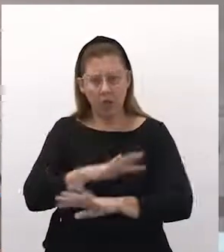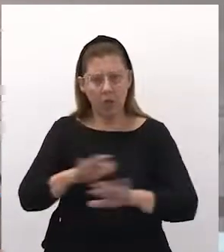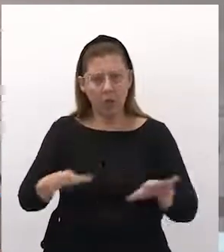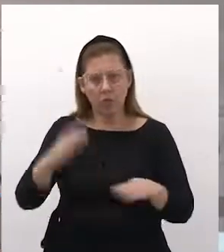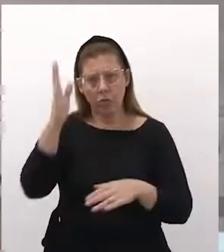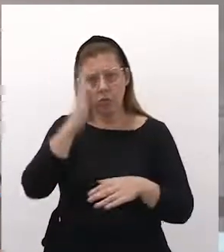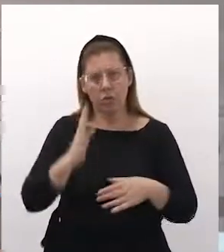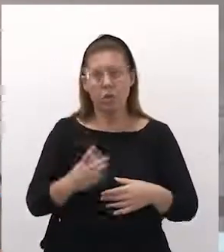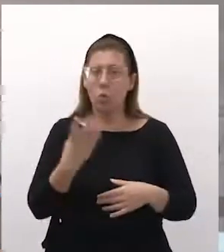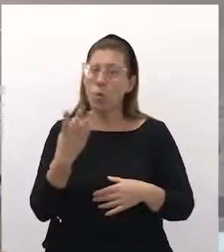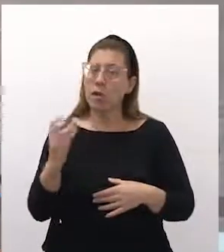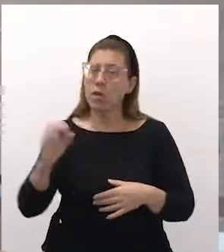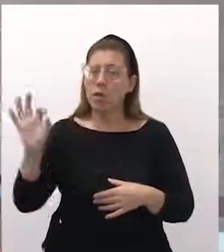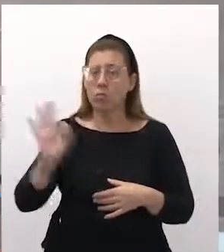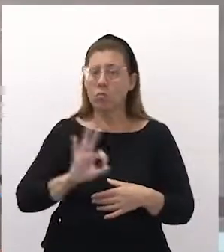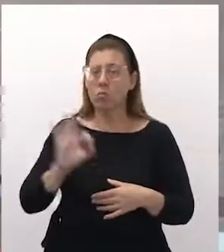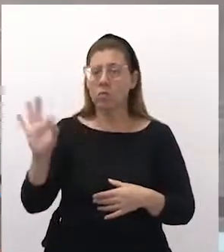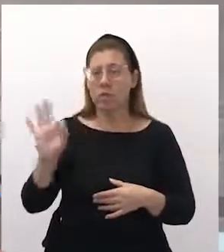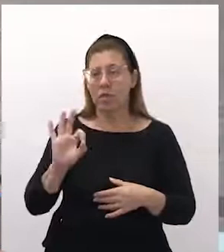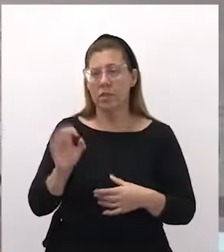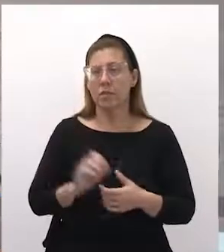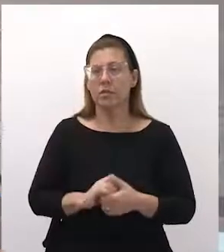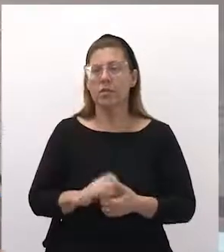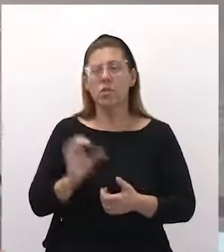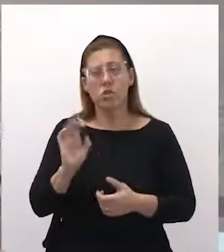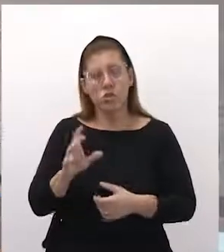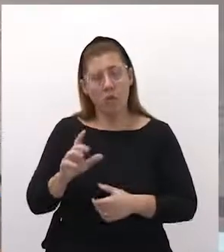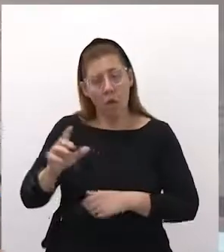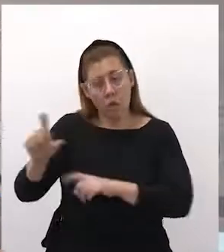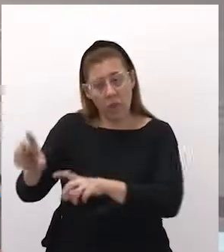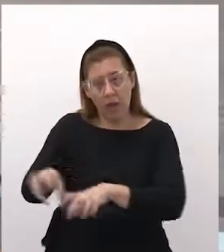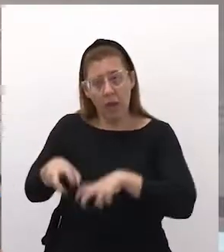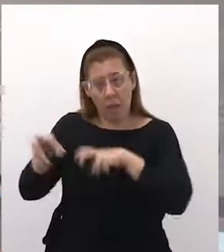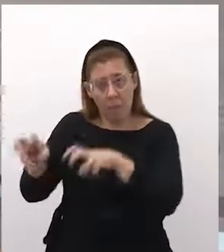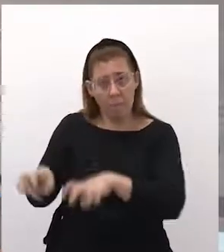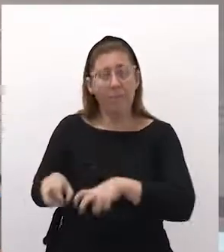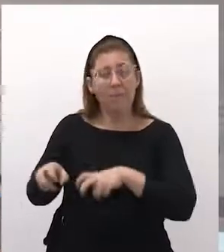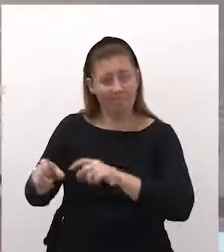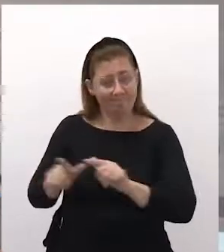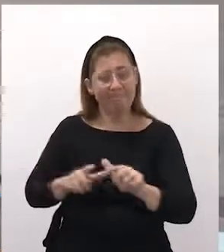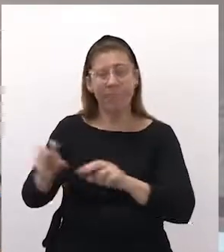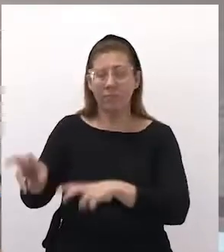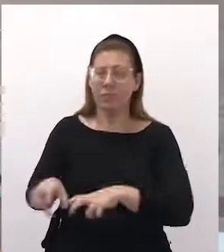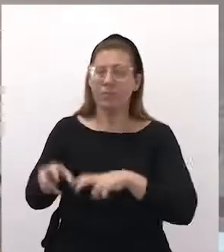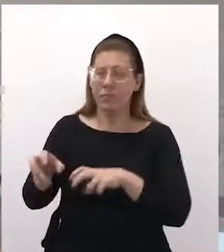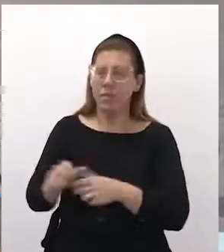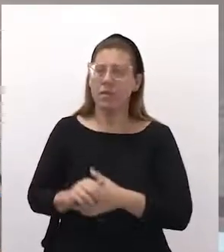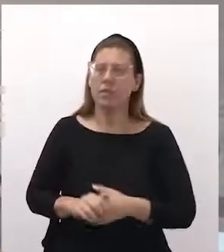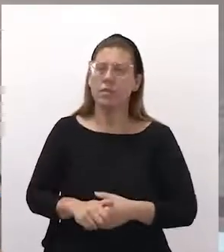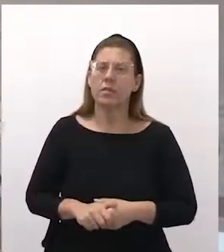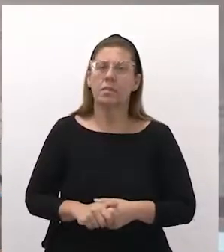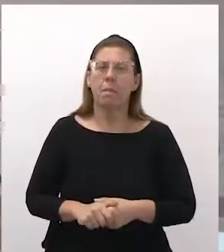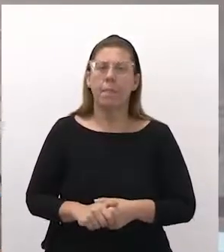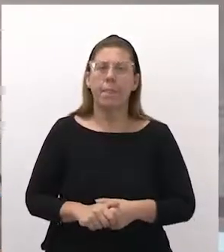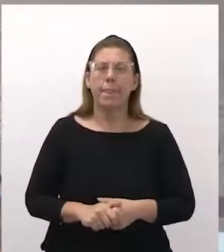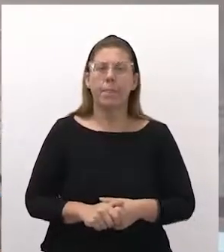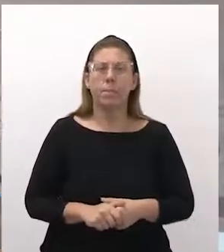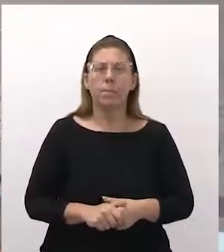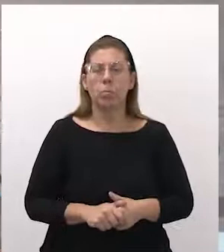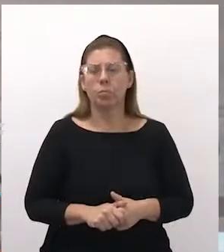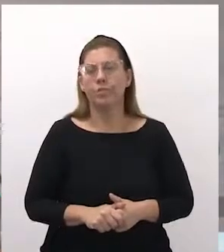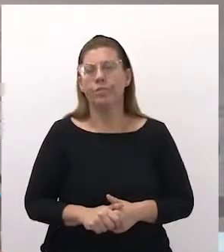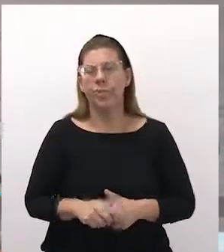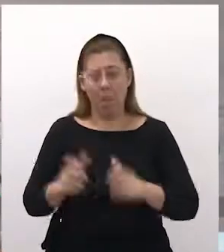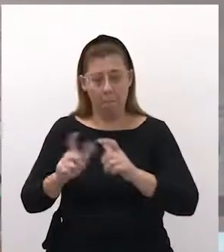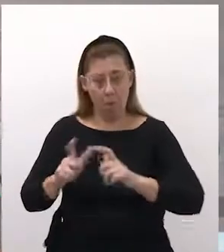Brasil, 40% só são do trabalho rural. Então, a maioria do trabalho infantil que a gente tem hoje catalogado é de